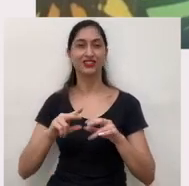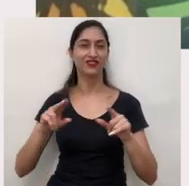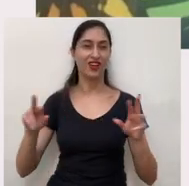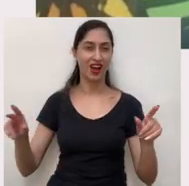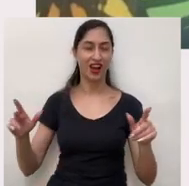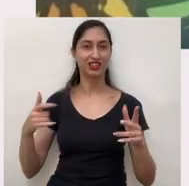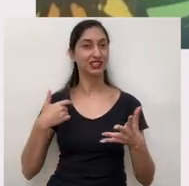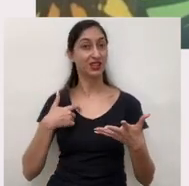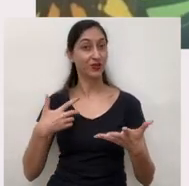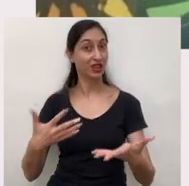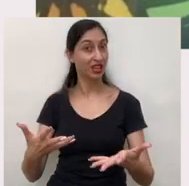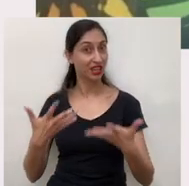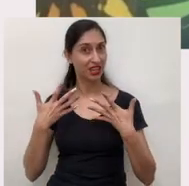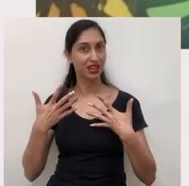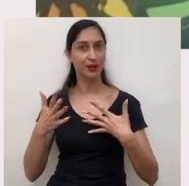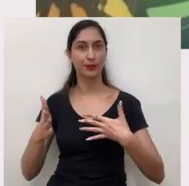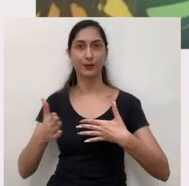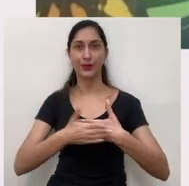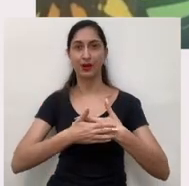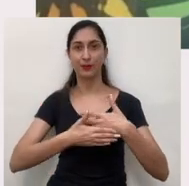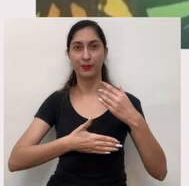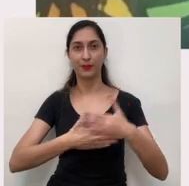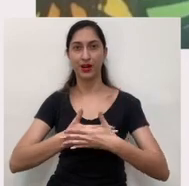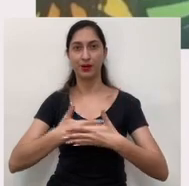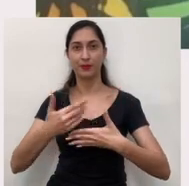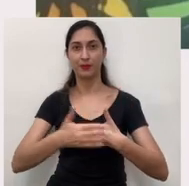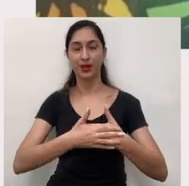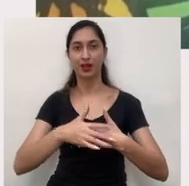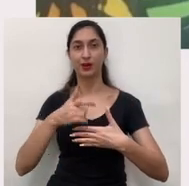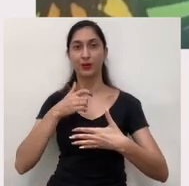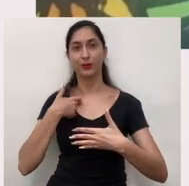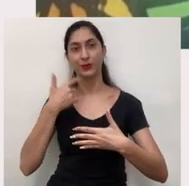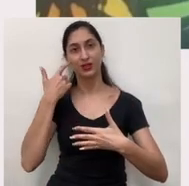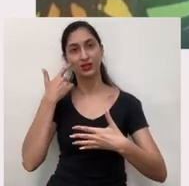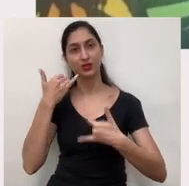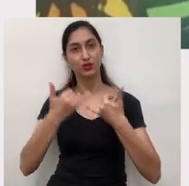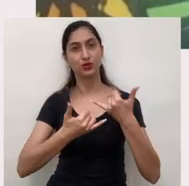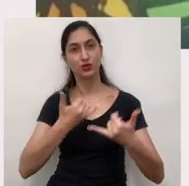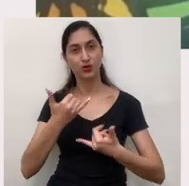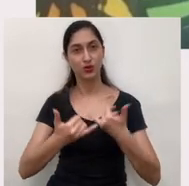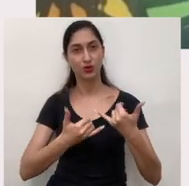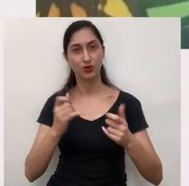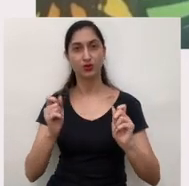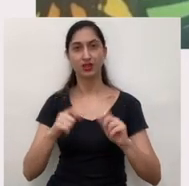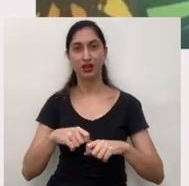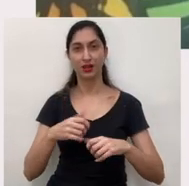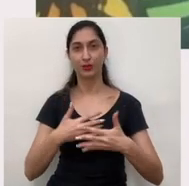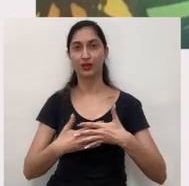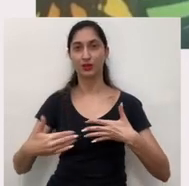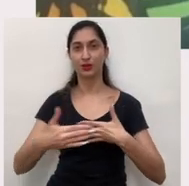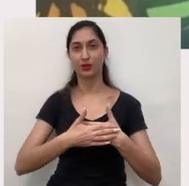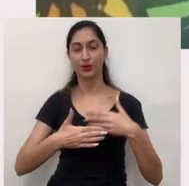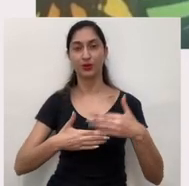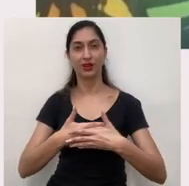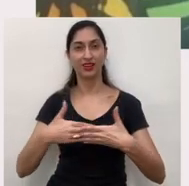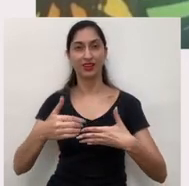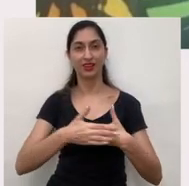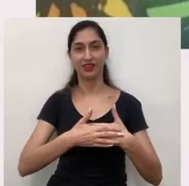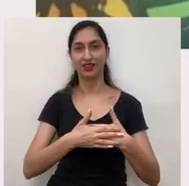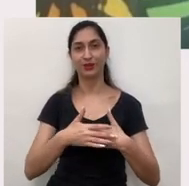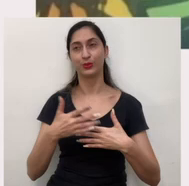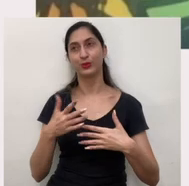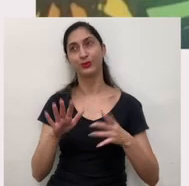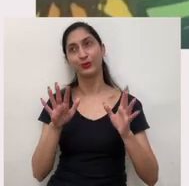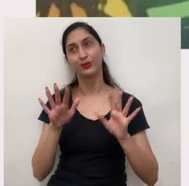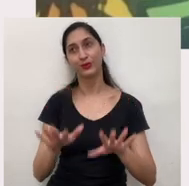as massas, né, que eu sobrepus, eu fiquei pensando num jogo que pudesse ir trocando e tal, mas enfim, né, aí eu acho